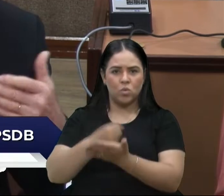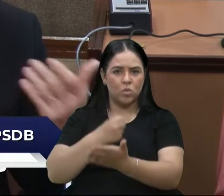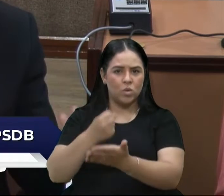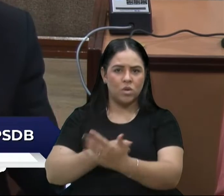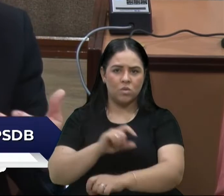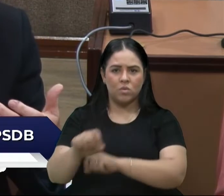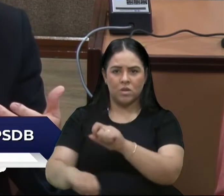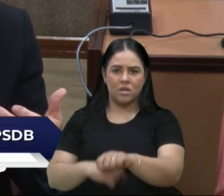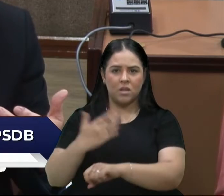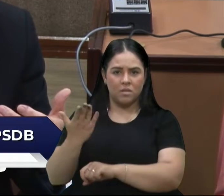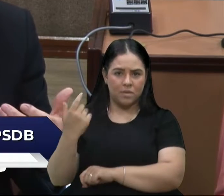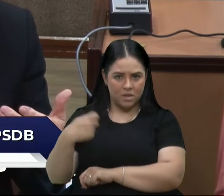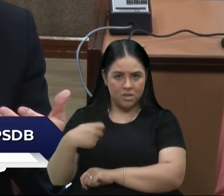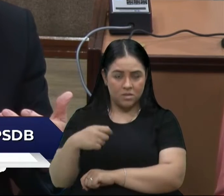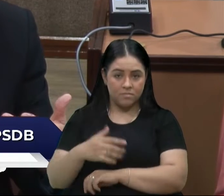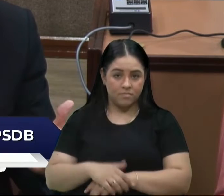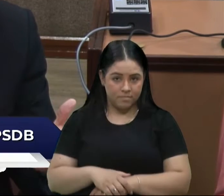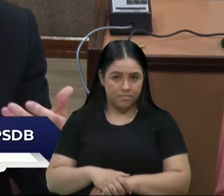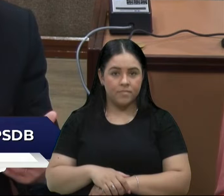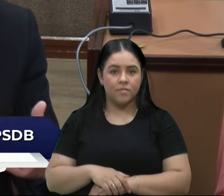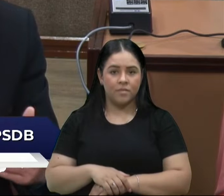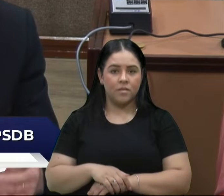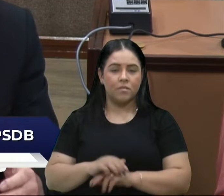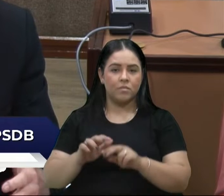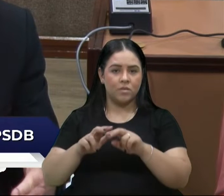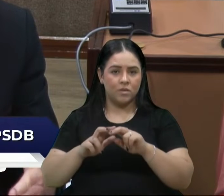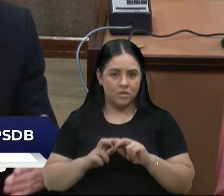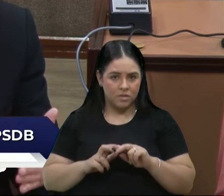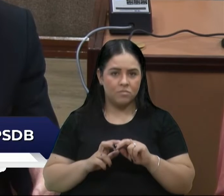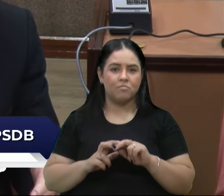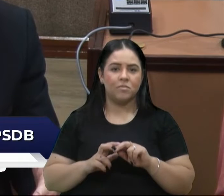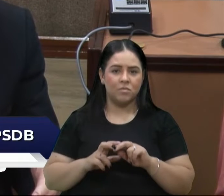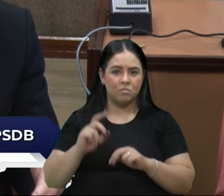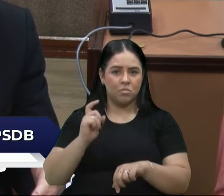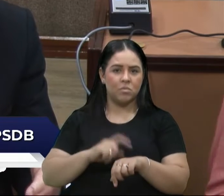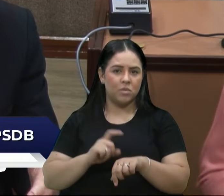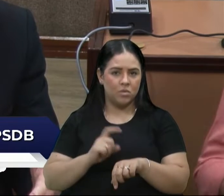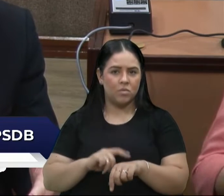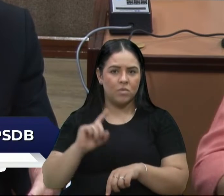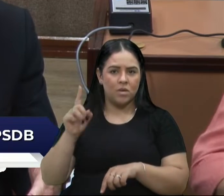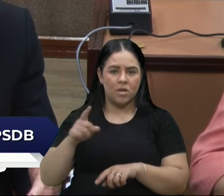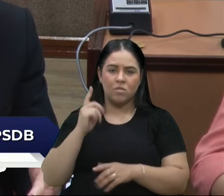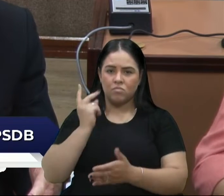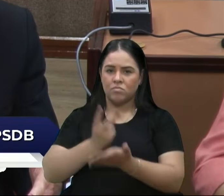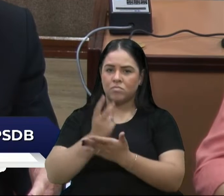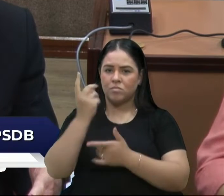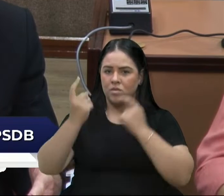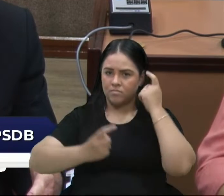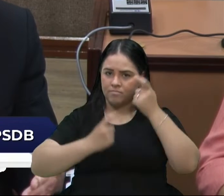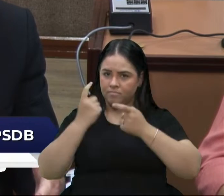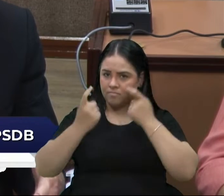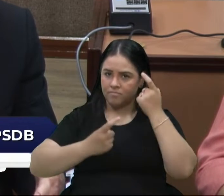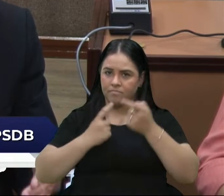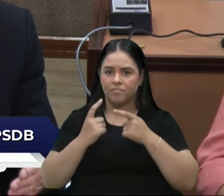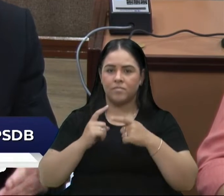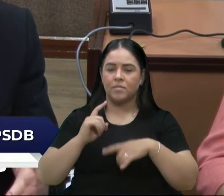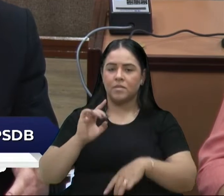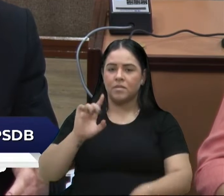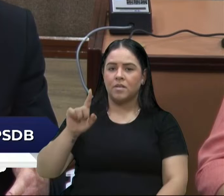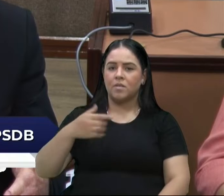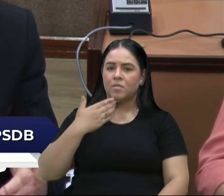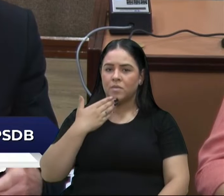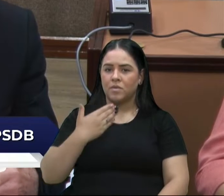ele precisa, né? Então, olha, o momento continua preocupante, e esse apelo ao